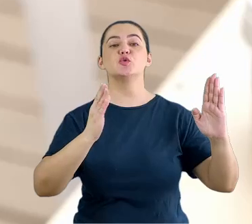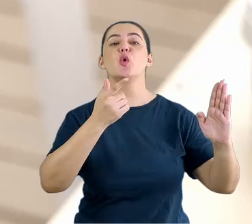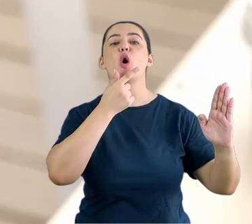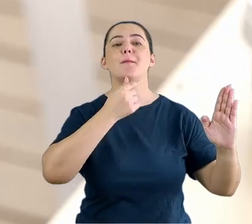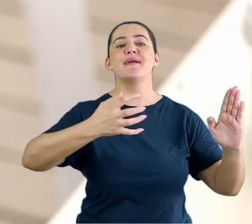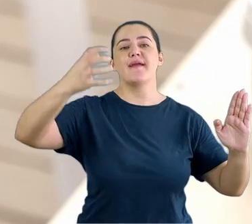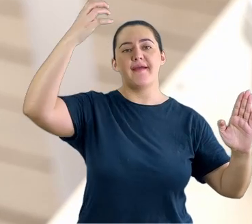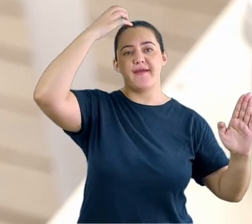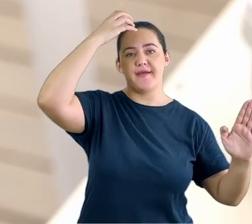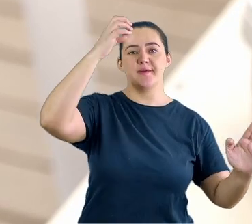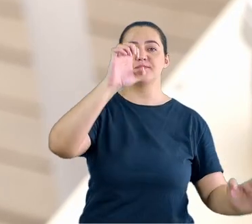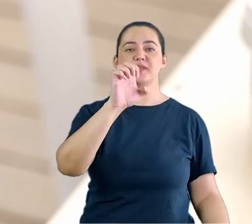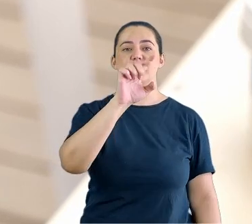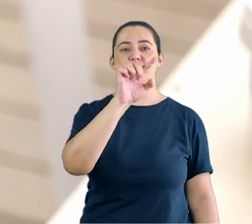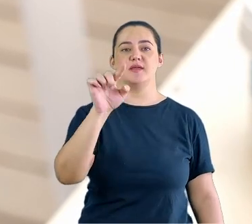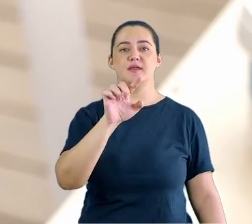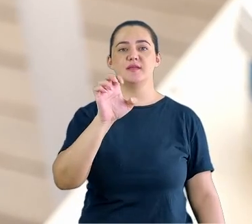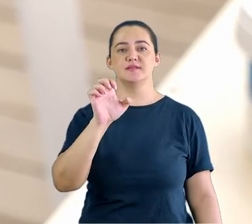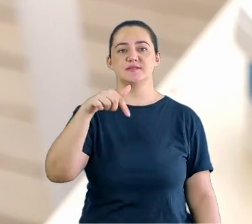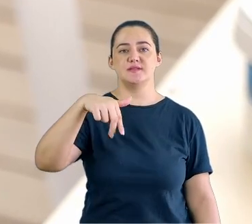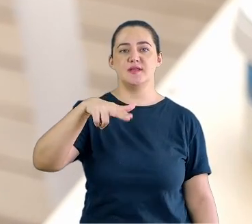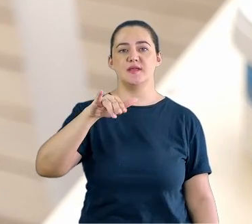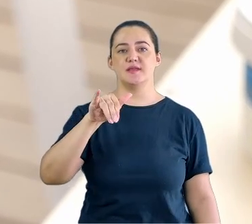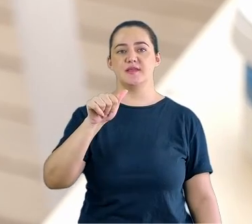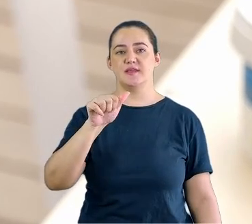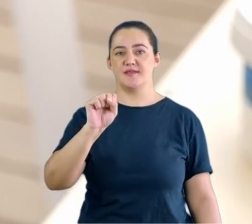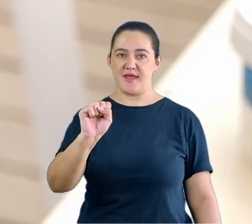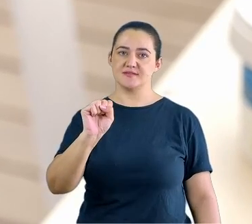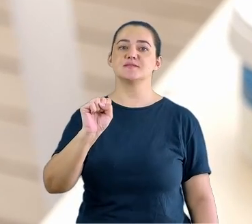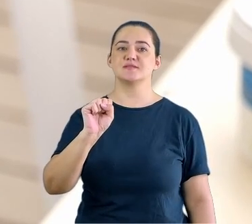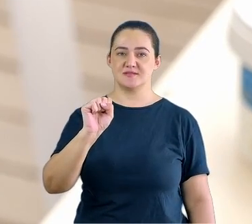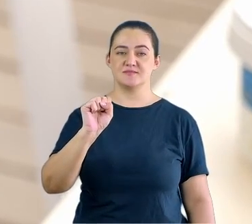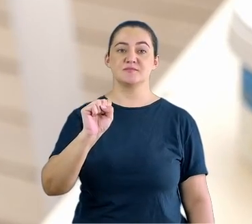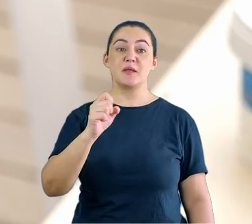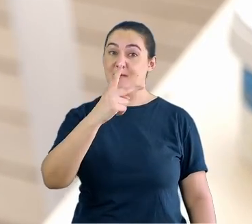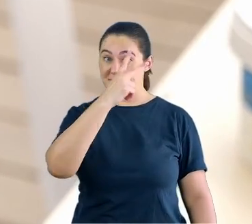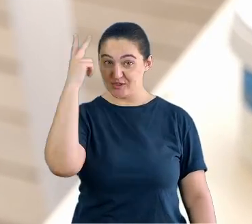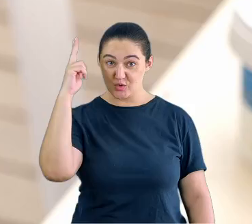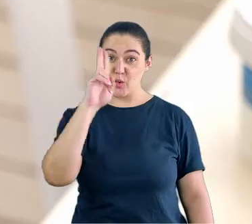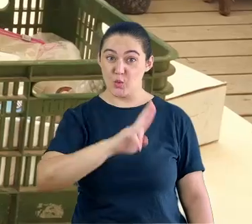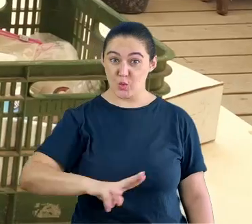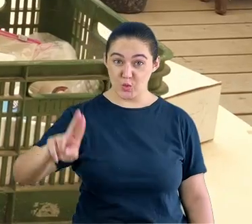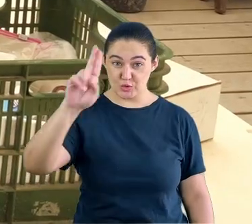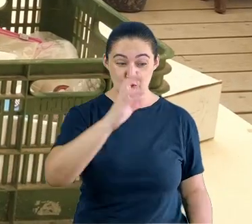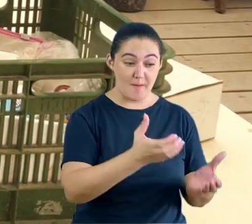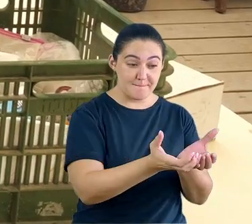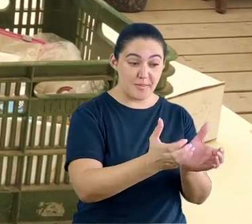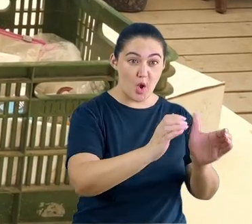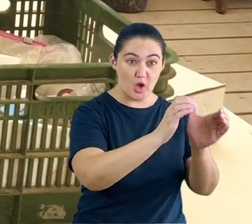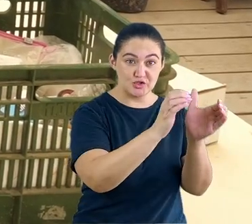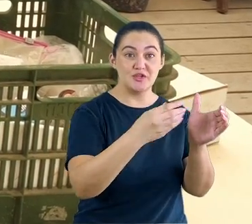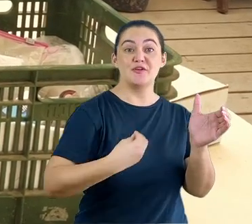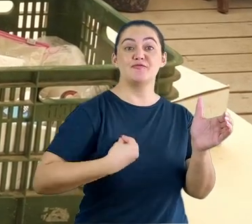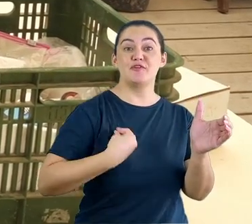Ezequias. Ou seja, quem usou esse pote viveu aproximadamente 700 anos